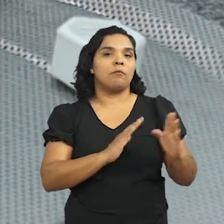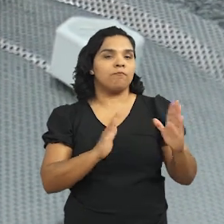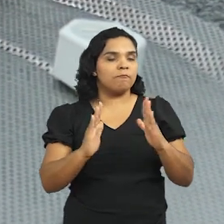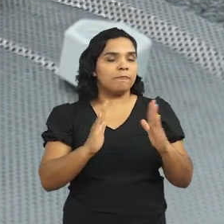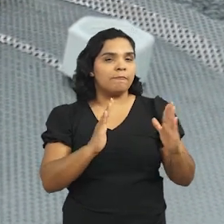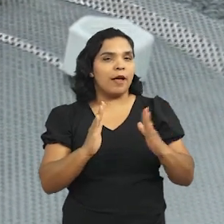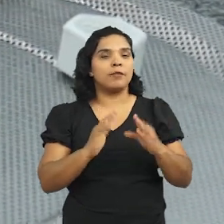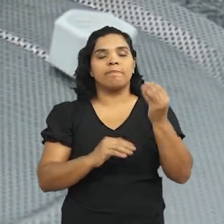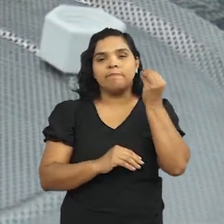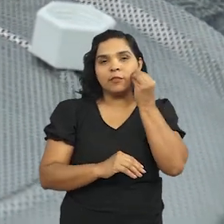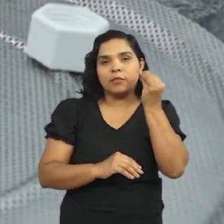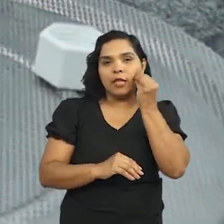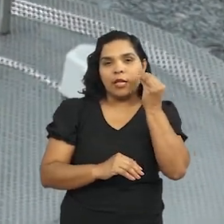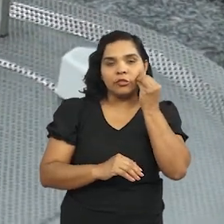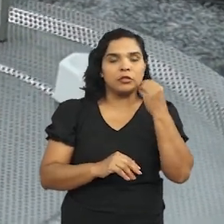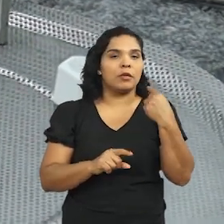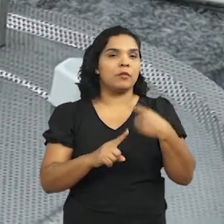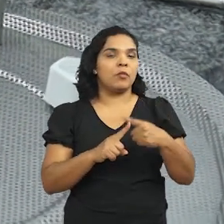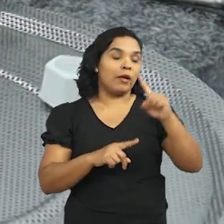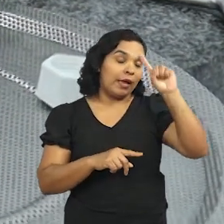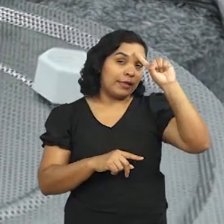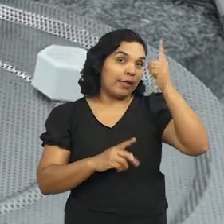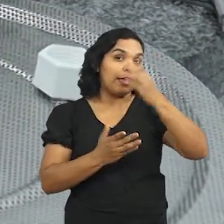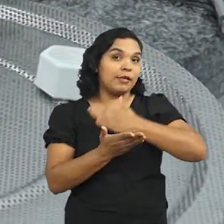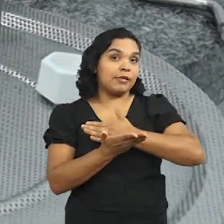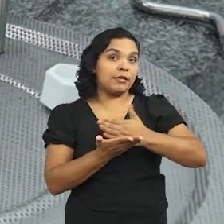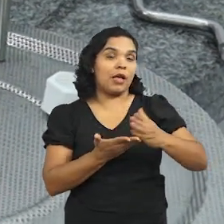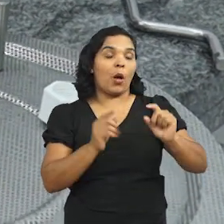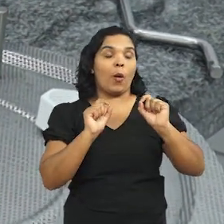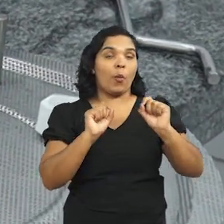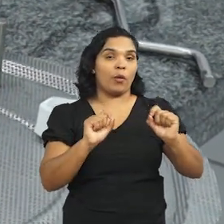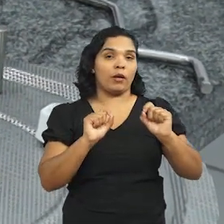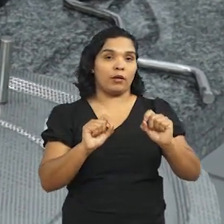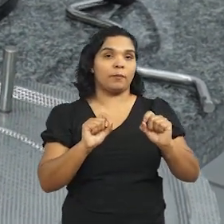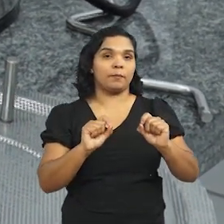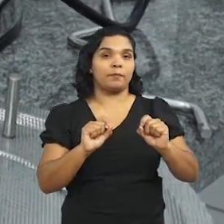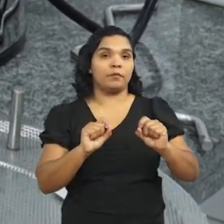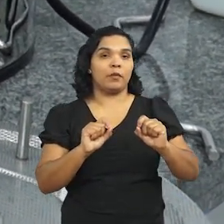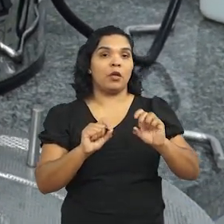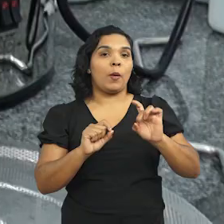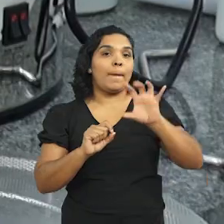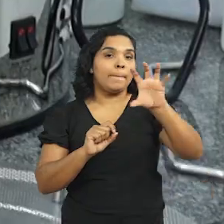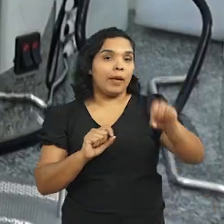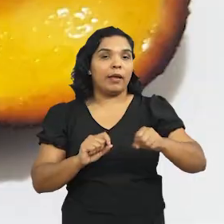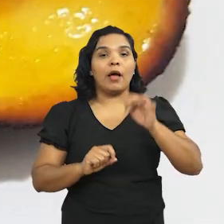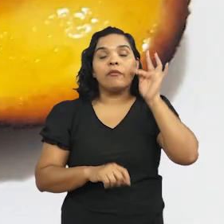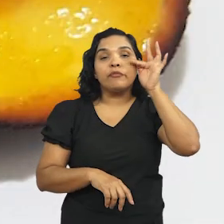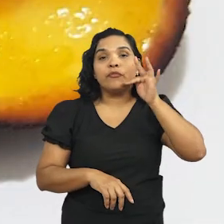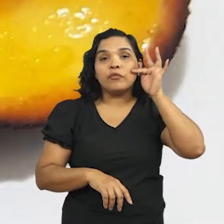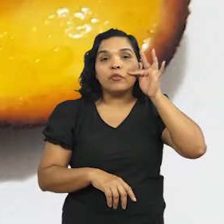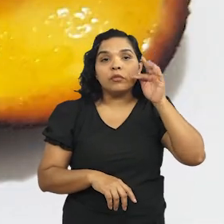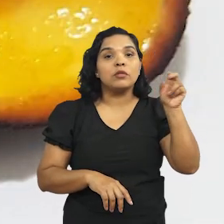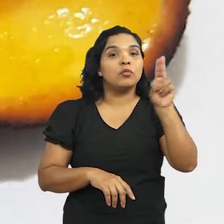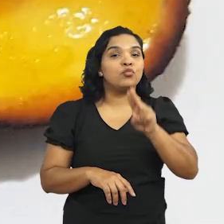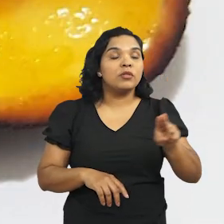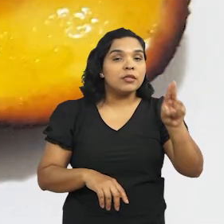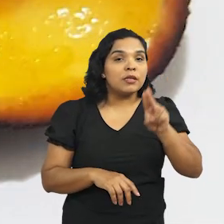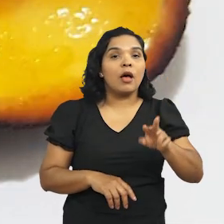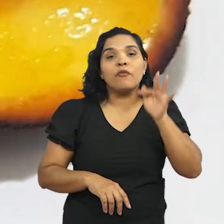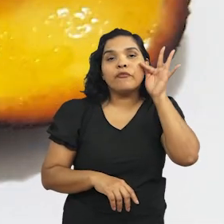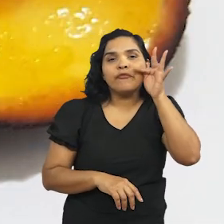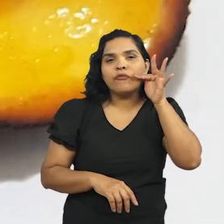aí a gente está em fase de teste, porque a ideia inicial é apenas pegar